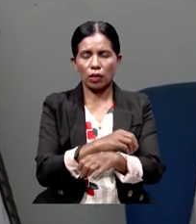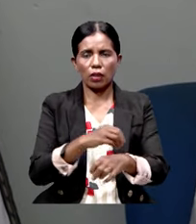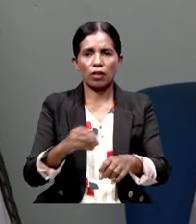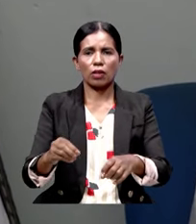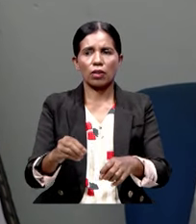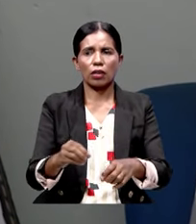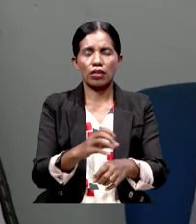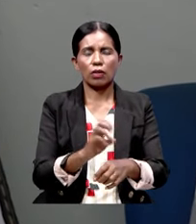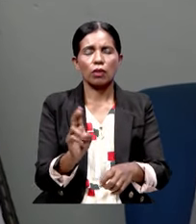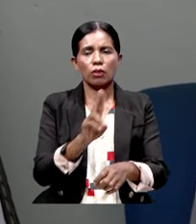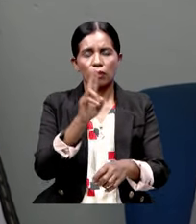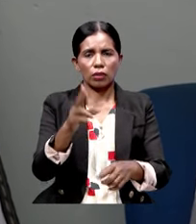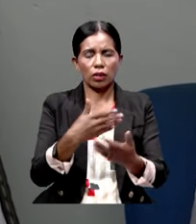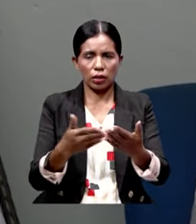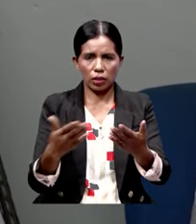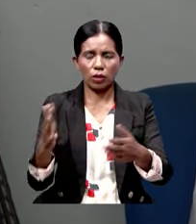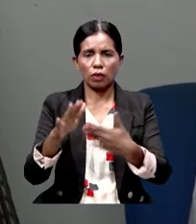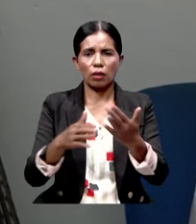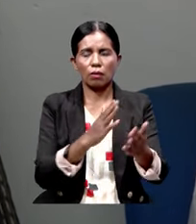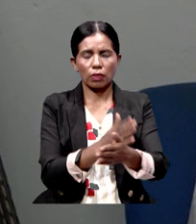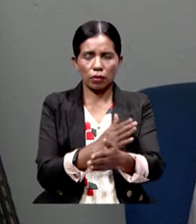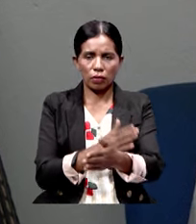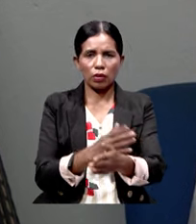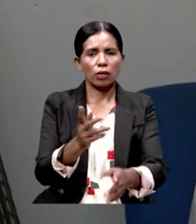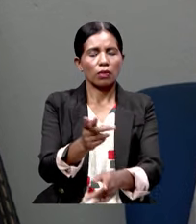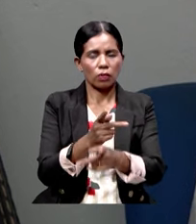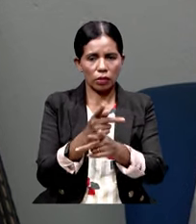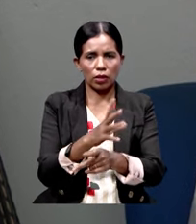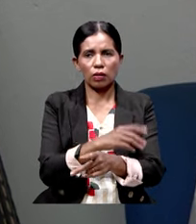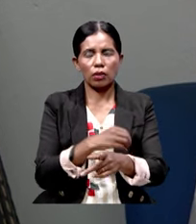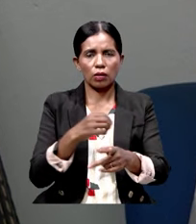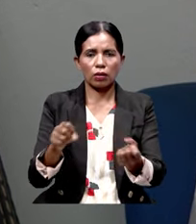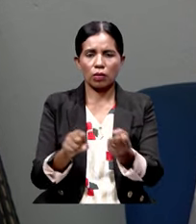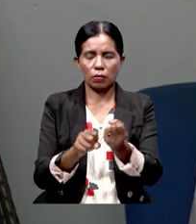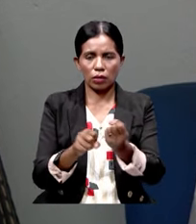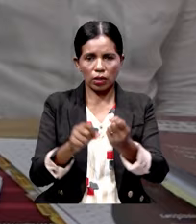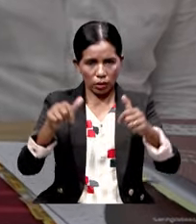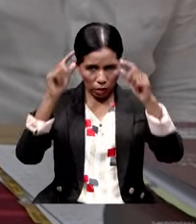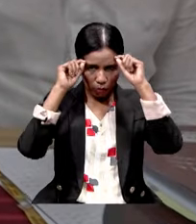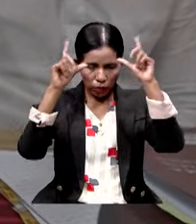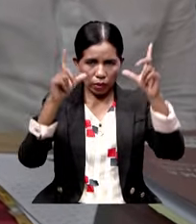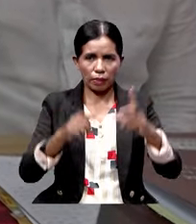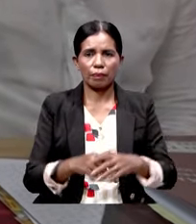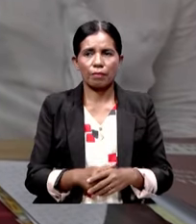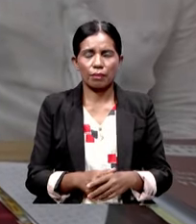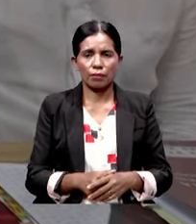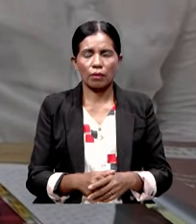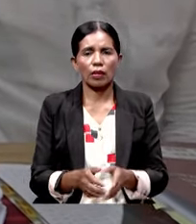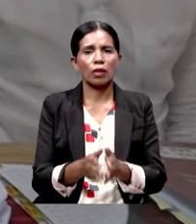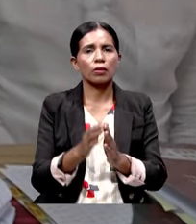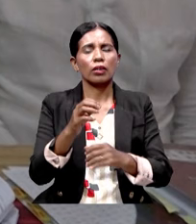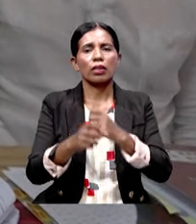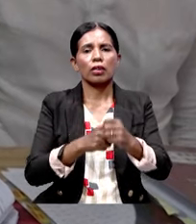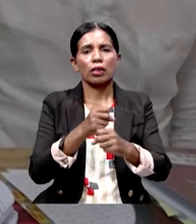papel gere facilita. Promove no cuidado investimento no exportação em Timor-Leste. Durante a existência, o Citinan